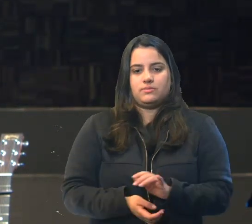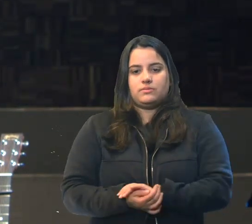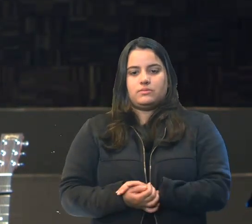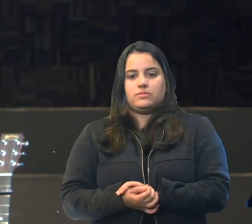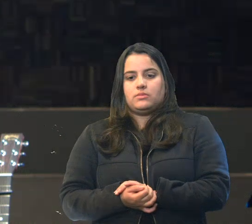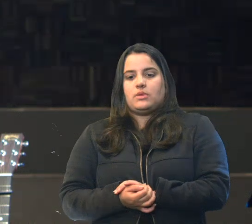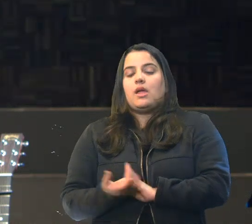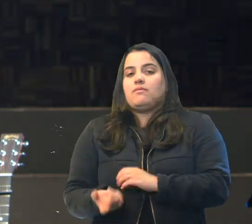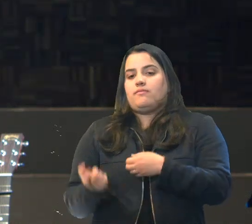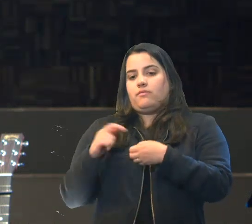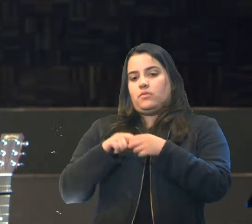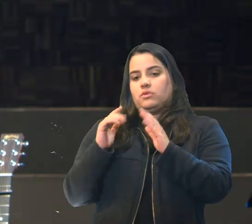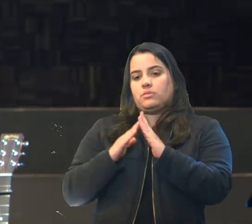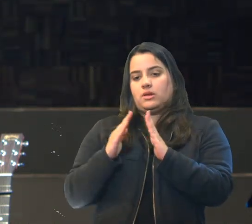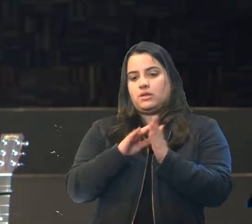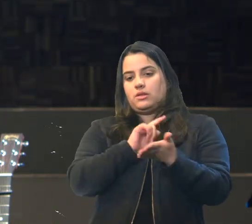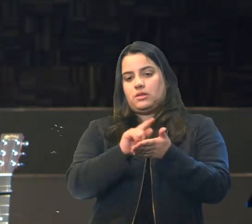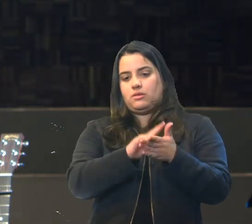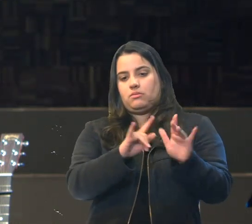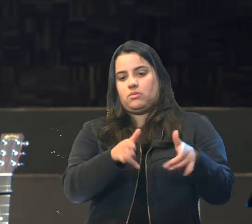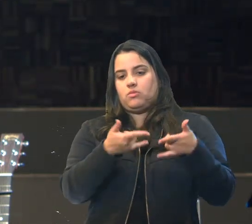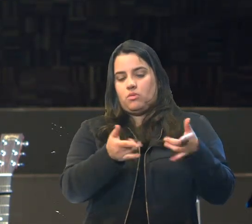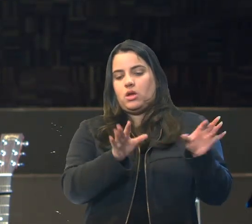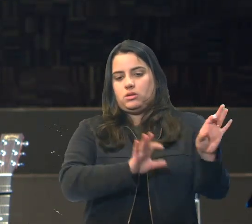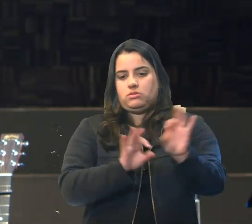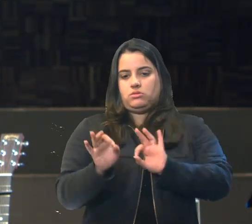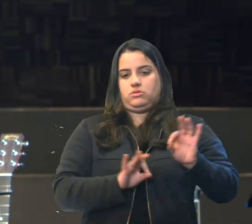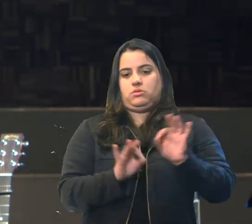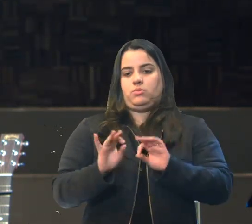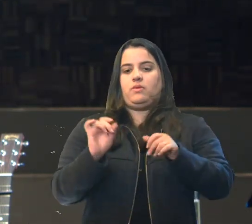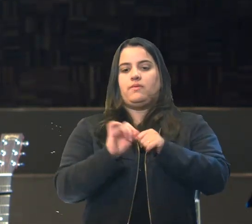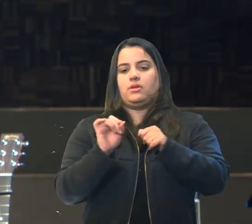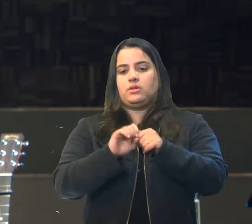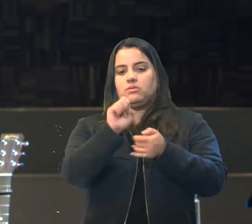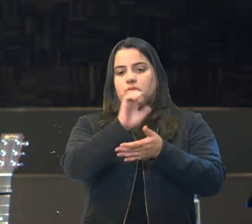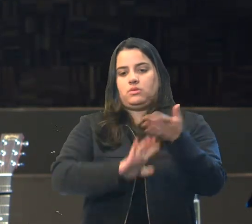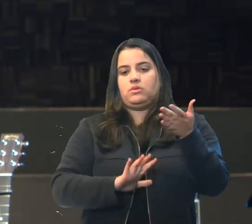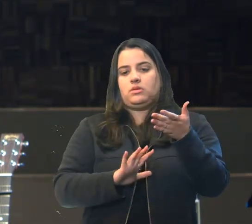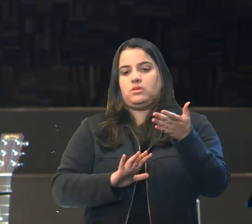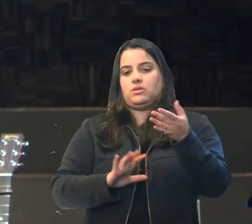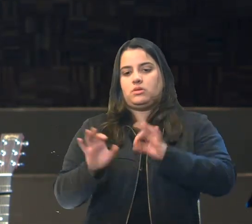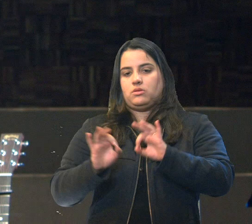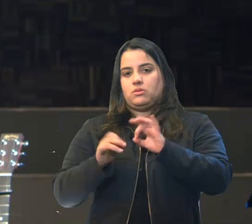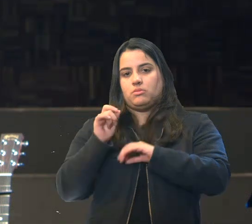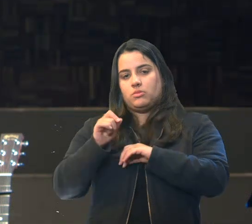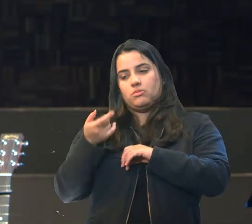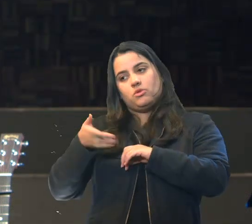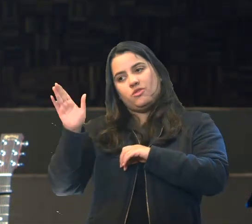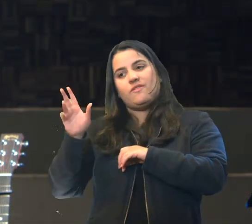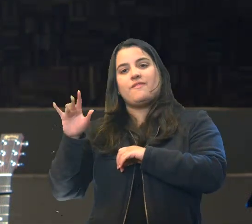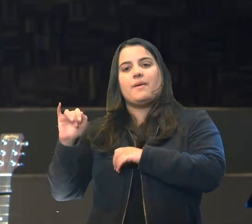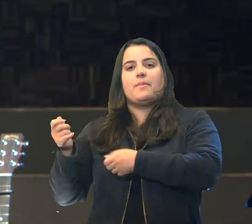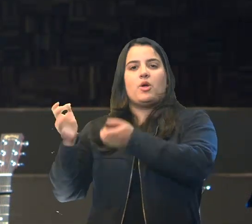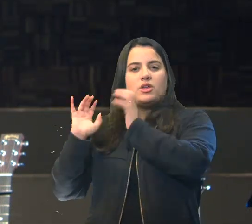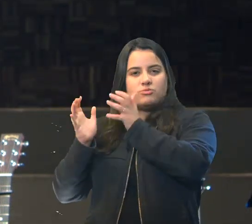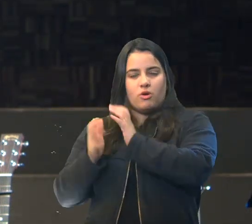Aí ela volta para casa, limpa o quarto, arruma o quarto, faz o trabalho e se arruma para ir para onde? Para o handball.